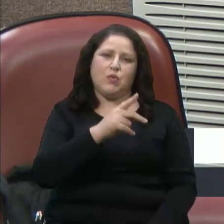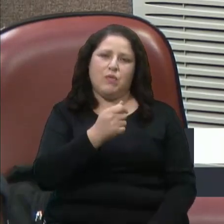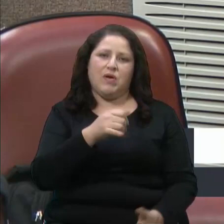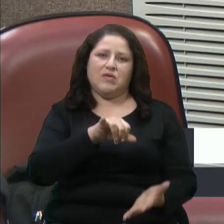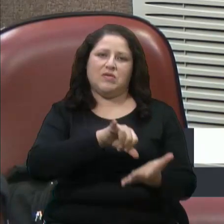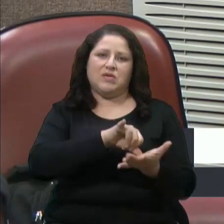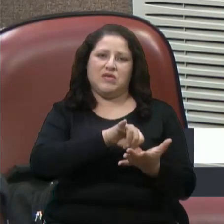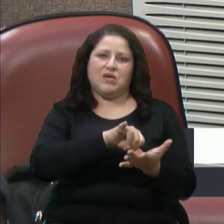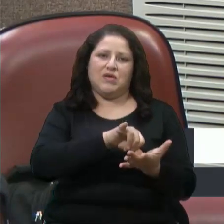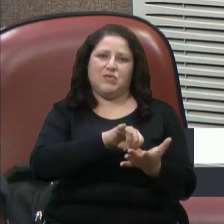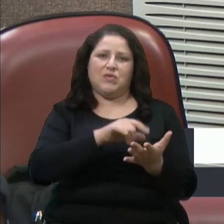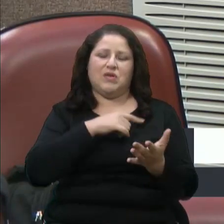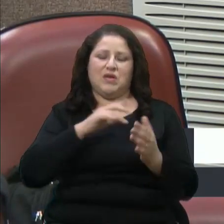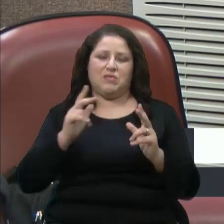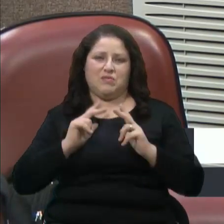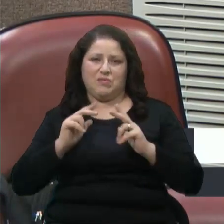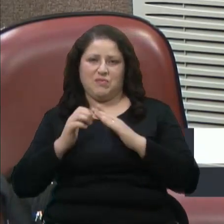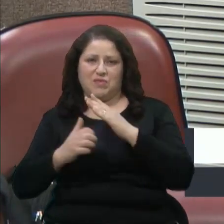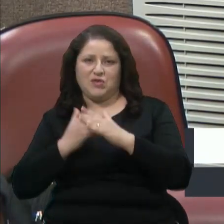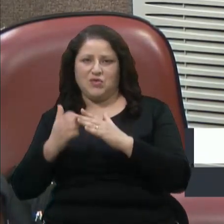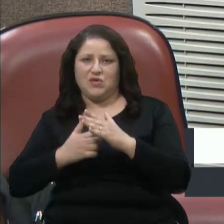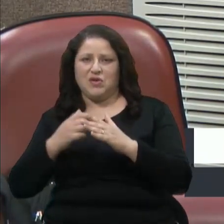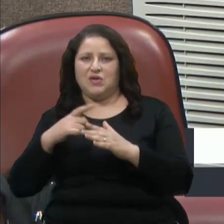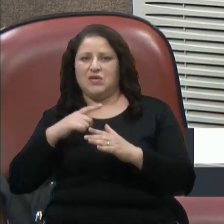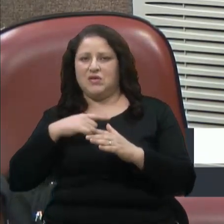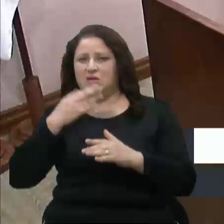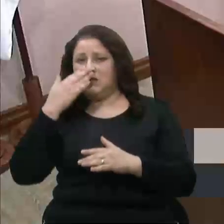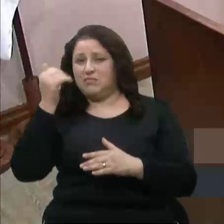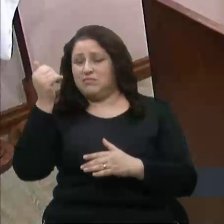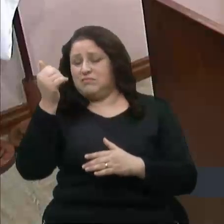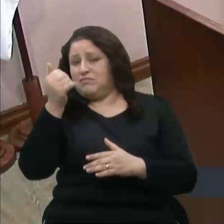e é um descaso total. Muito obrigado, presidente. Obrigado.